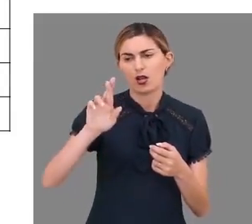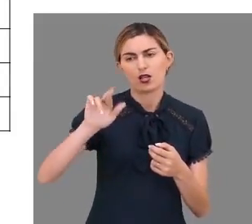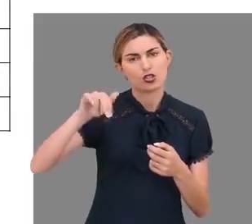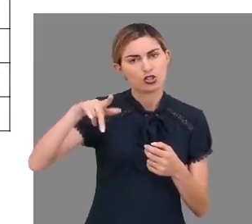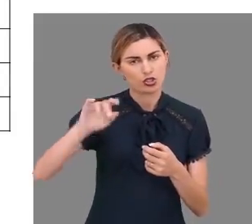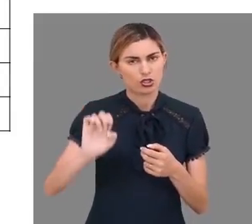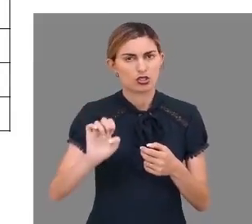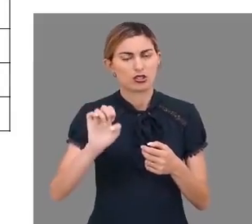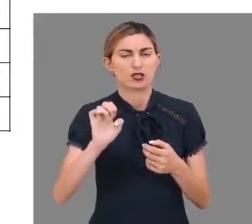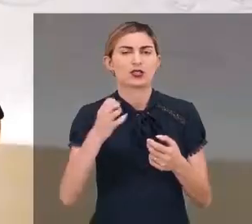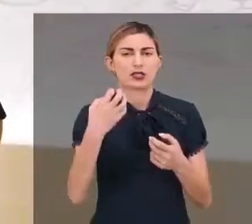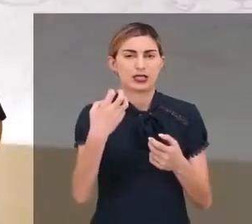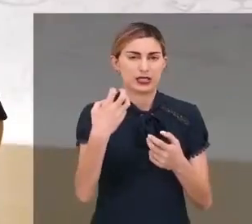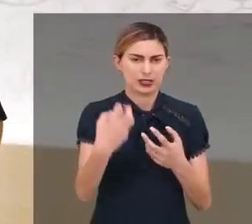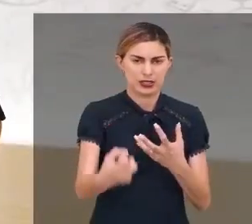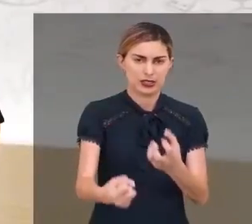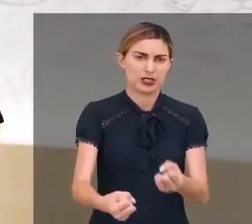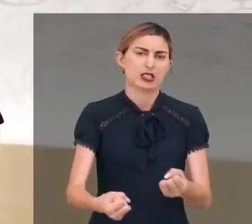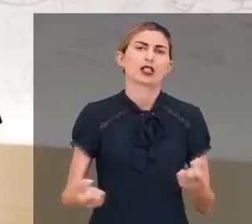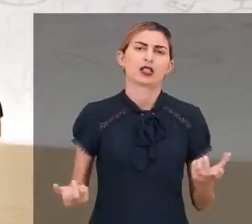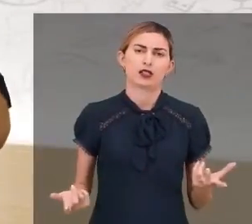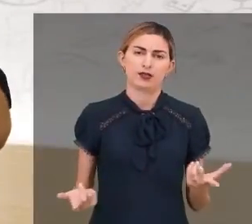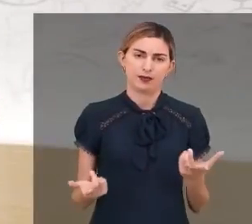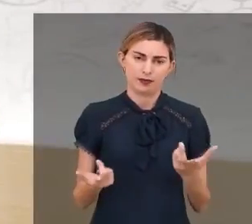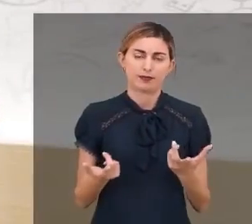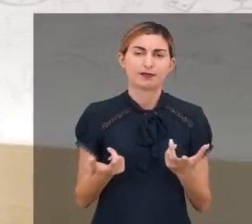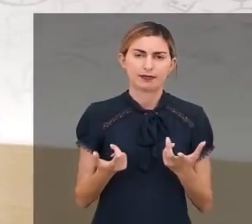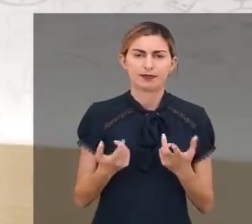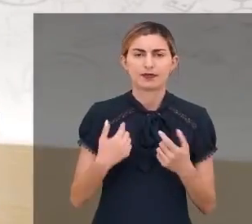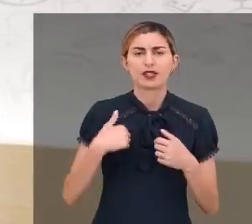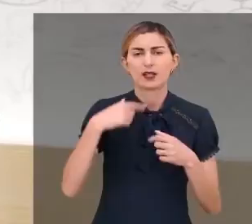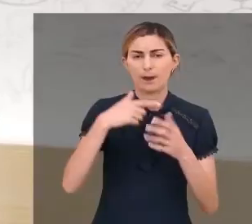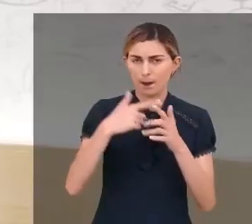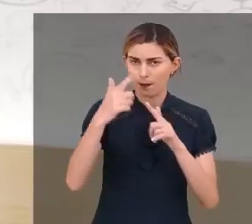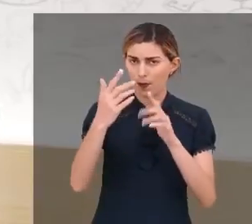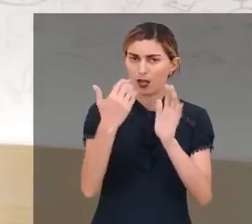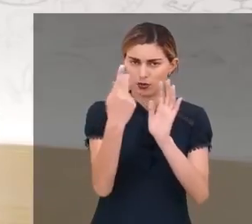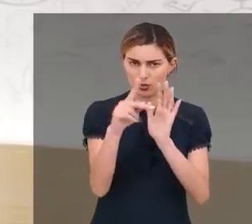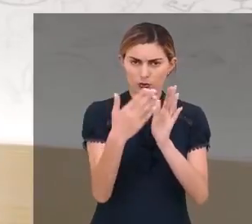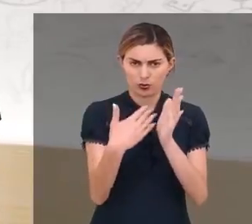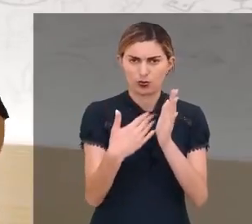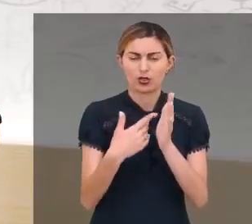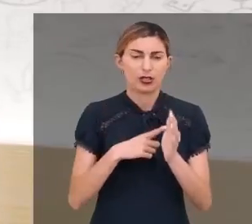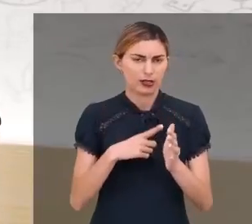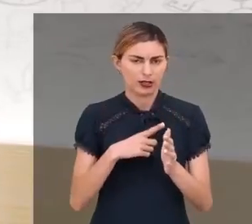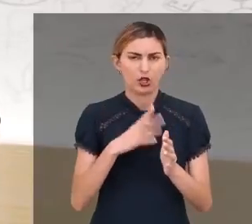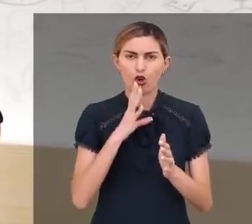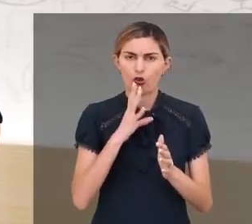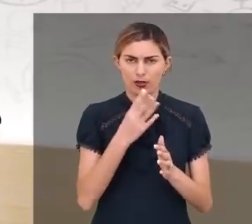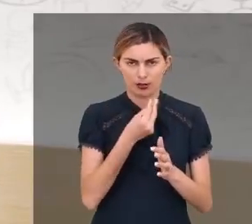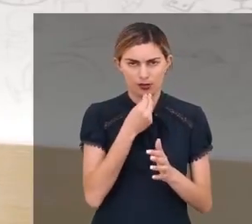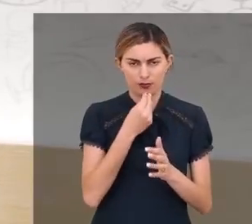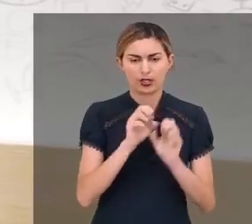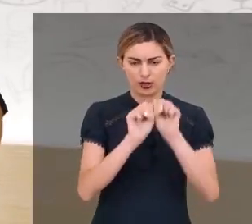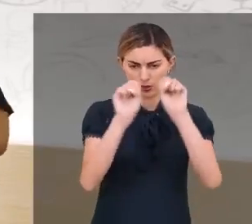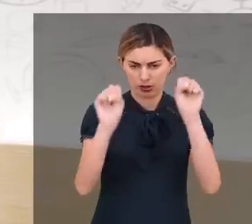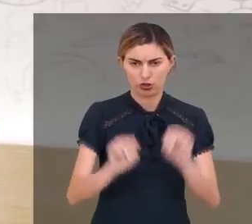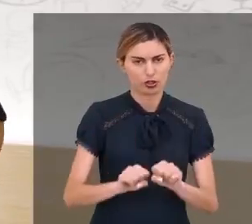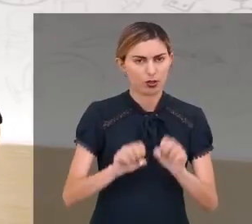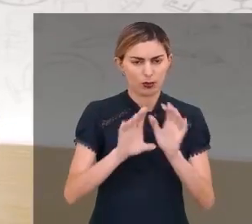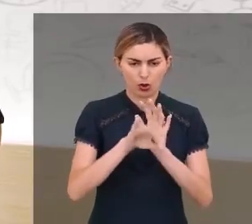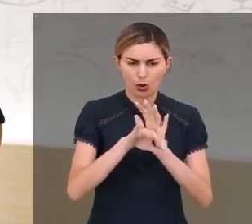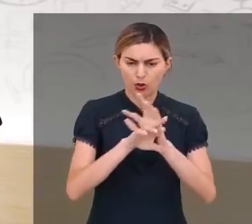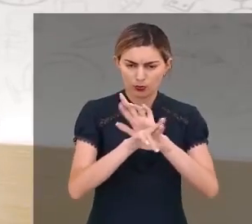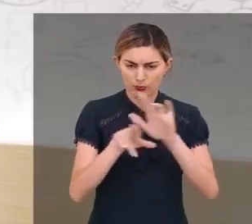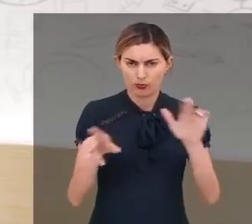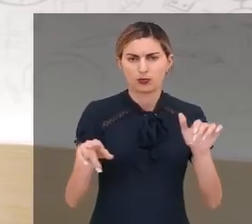seca. Lá no seu material no e-book você terá exemplos que facilitará ainda mais e endossará seu conhecimento acerca dos